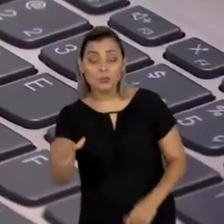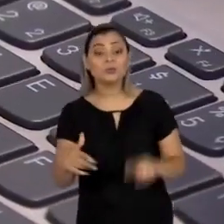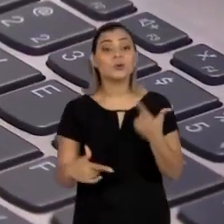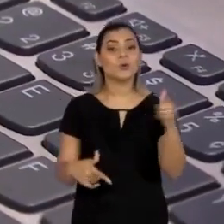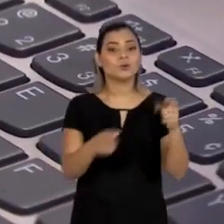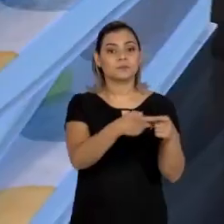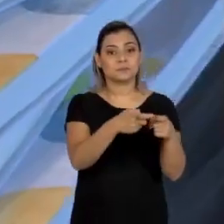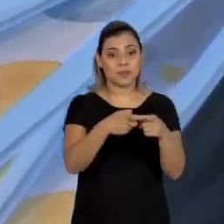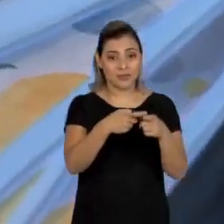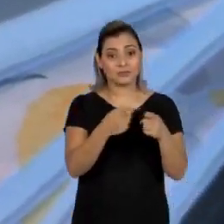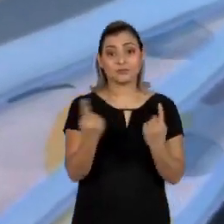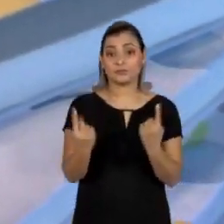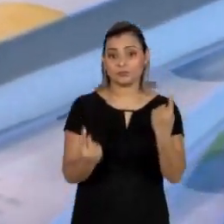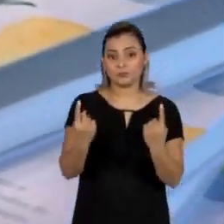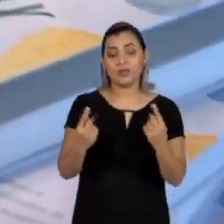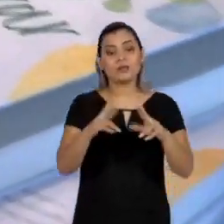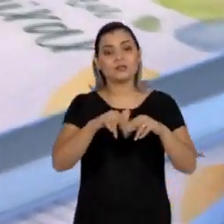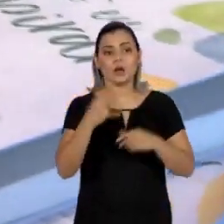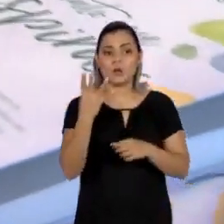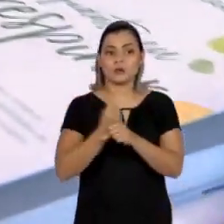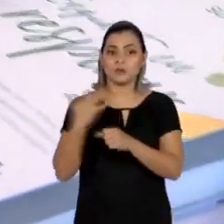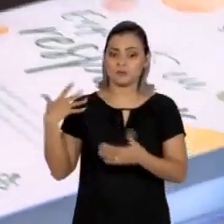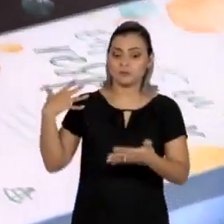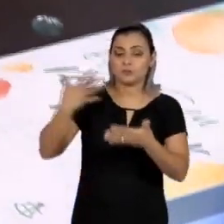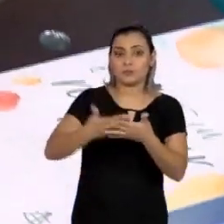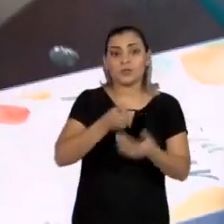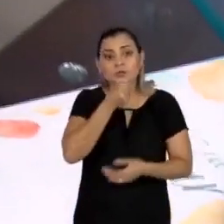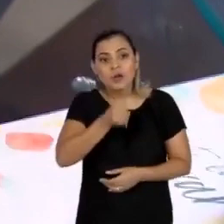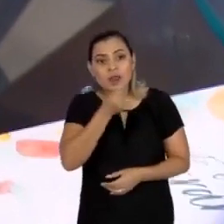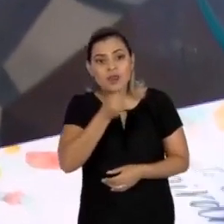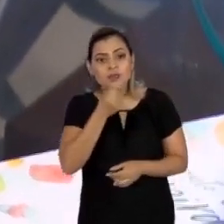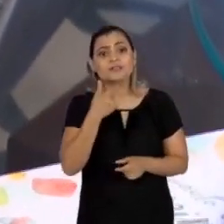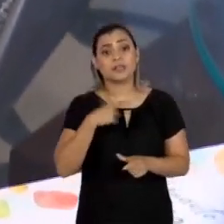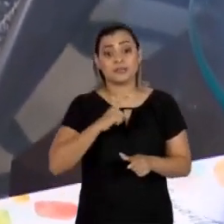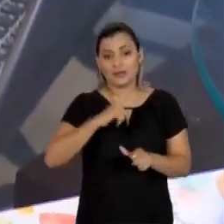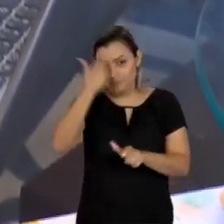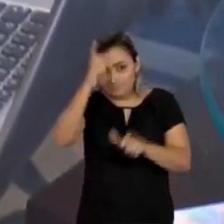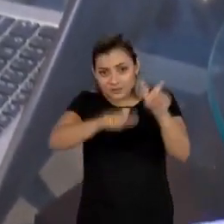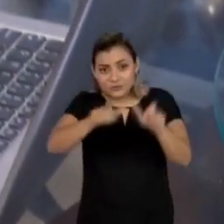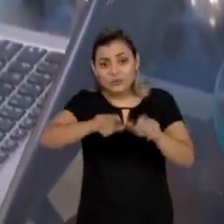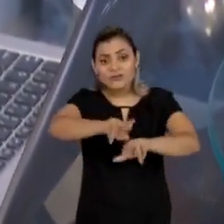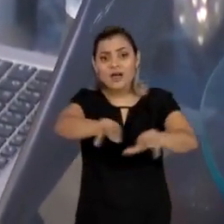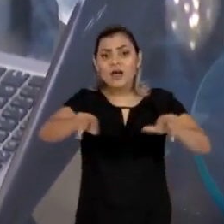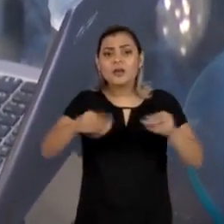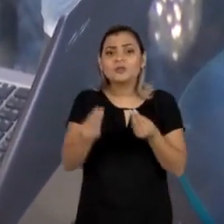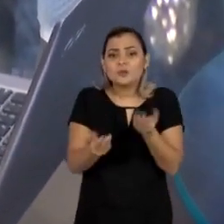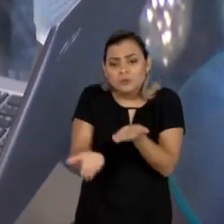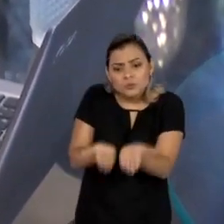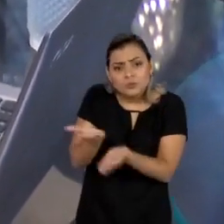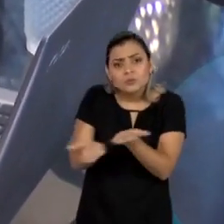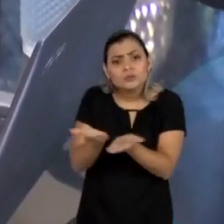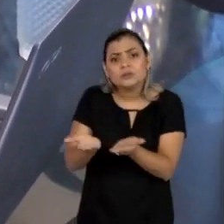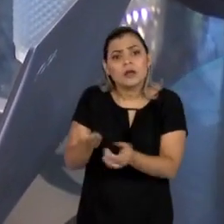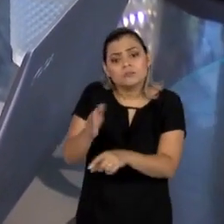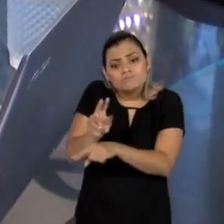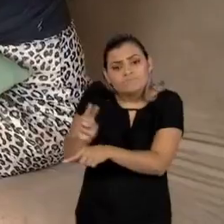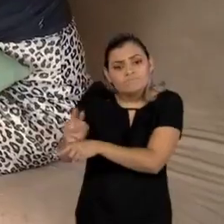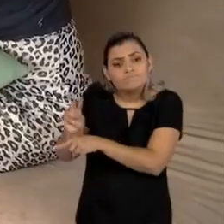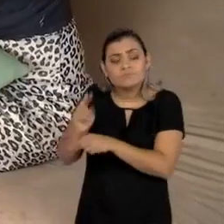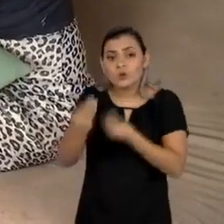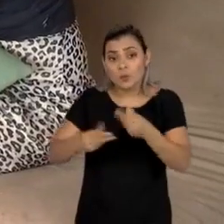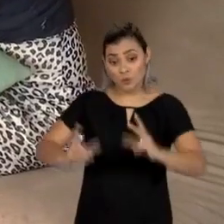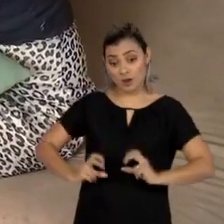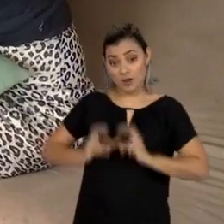para médicos. Há mais de 4 anos, a jornalista fala para diferentes públicos sobre cuidados paliativos. Como